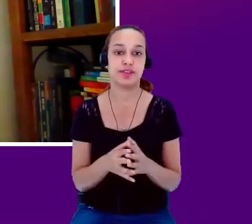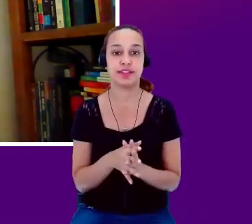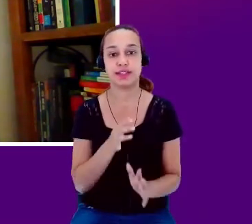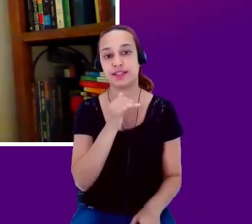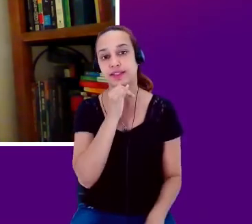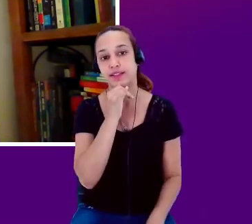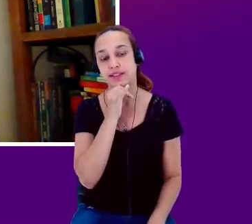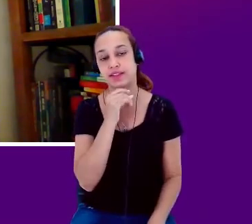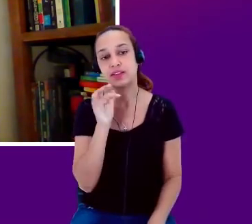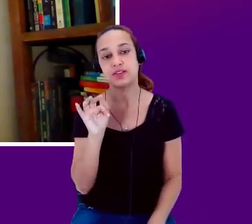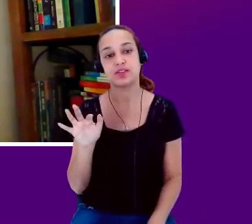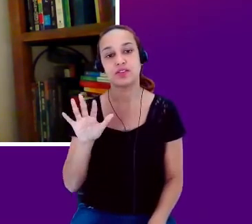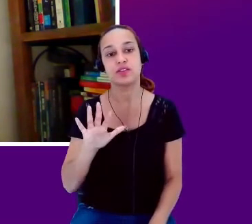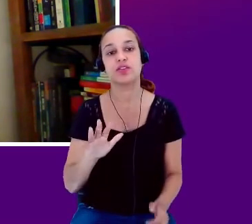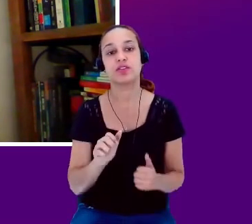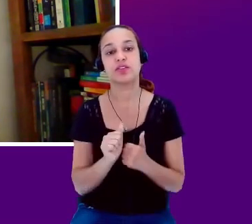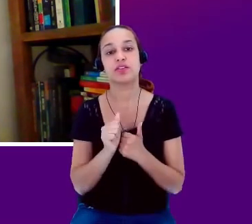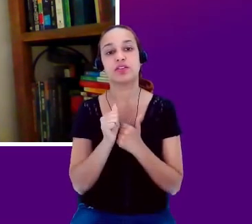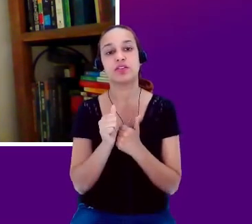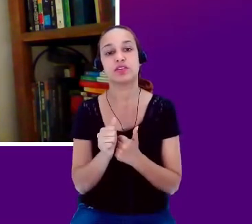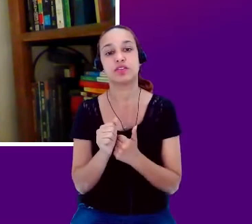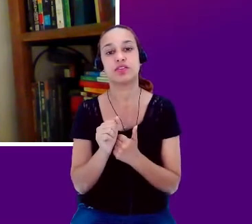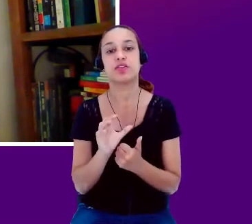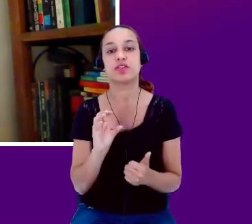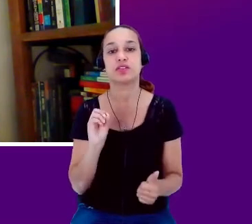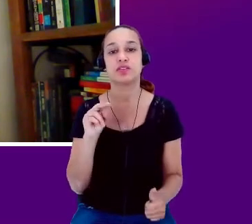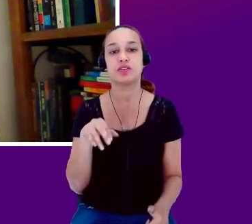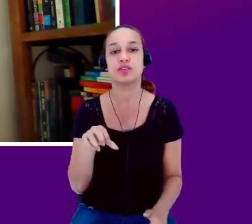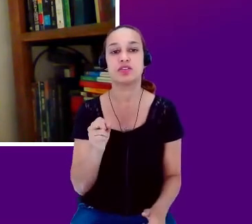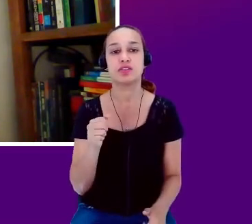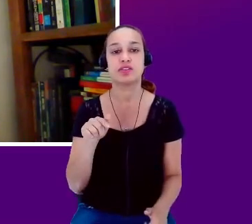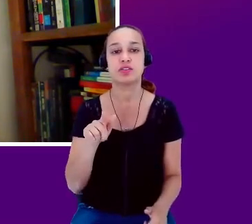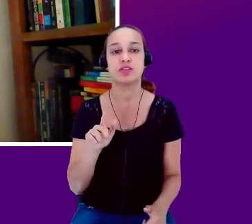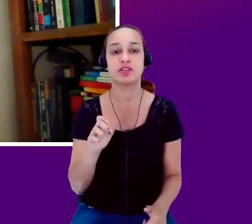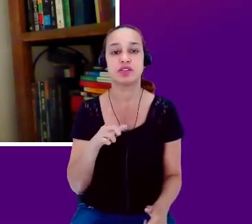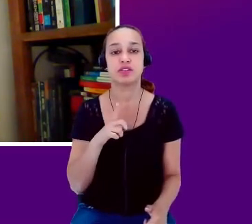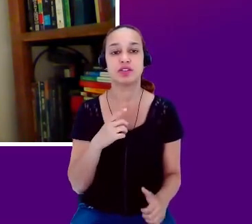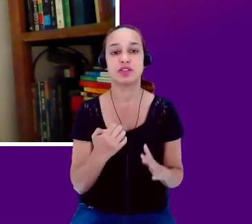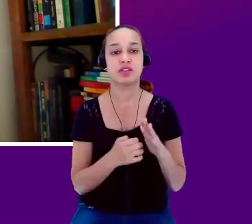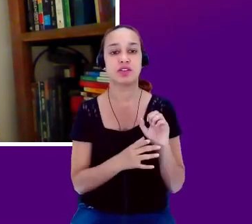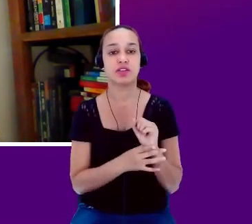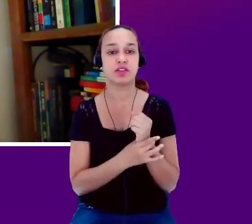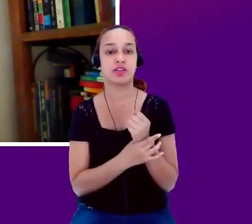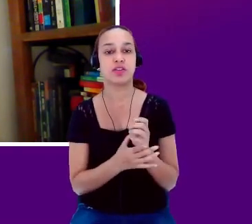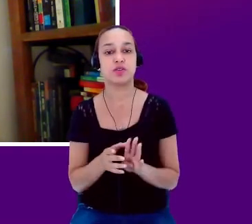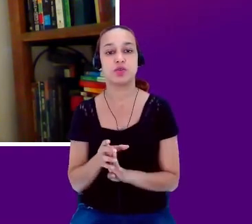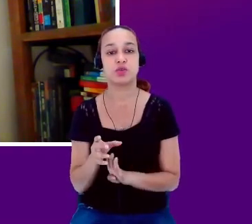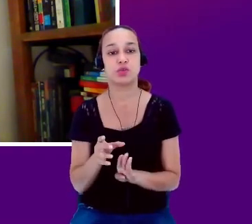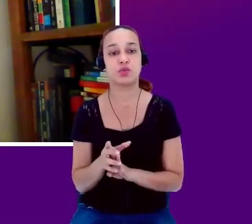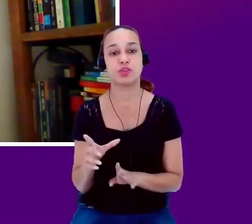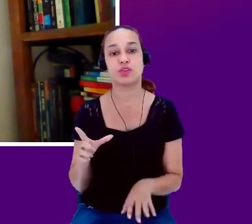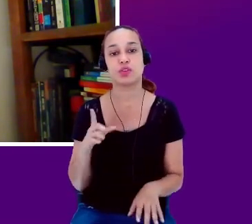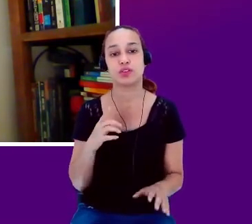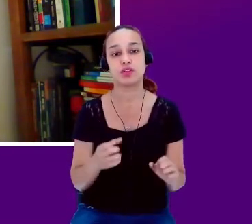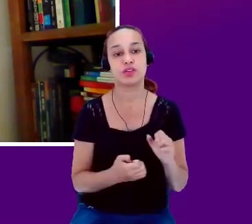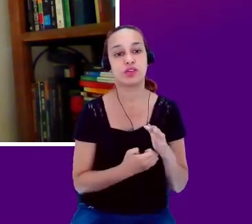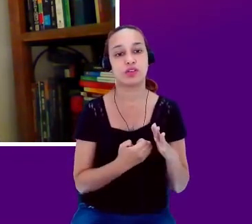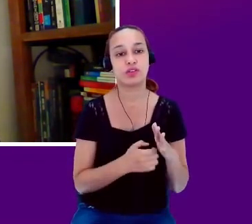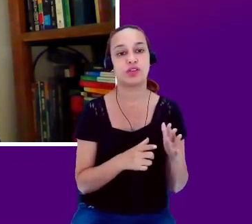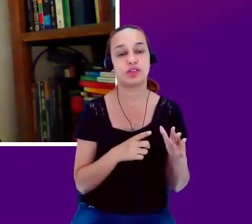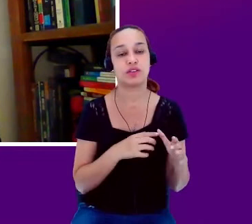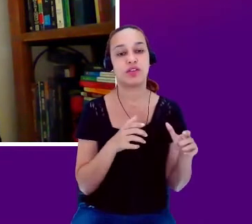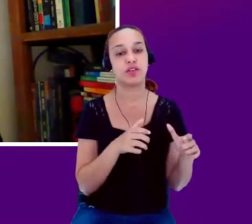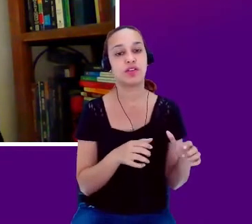das federações que compõe a CNSEG, ela representa tanto operadoras quanto seguradoras. Então, você tem operadoras que têm rede própria de